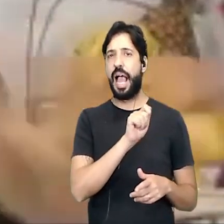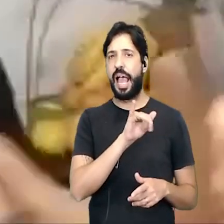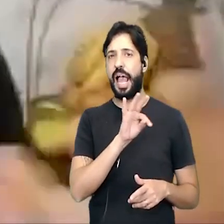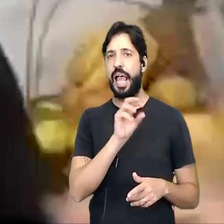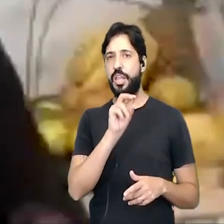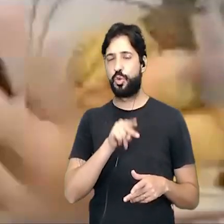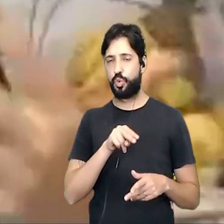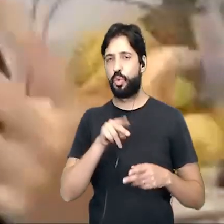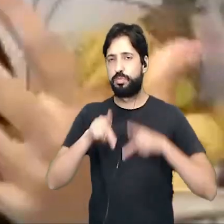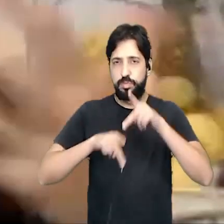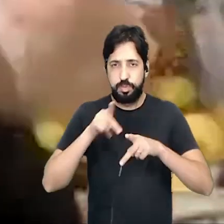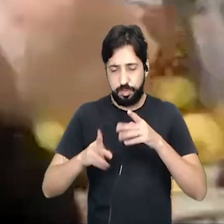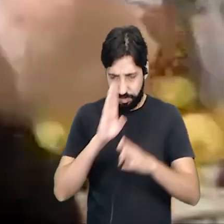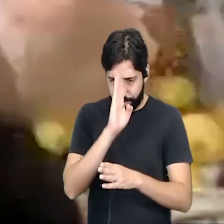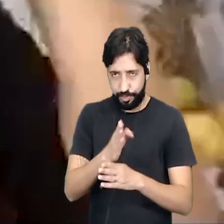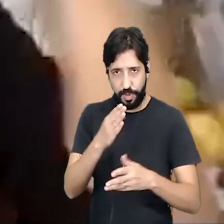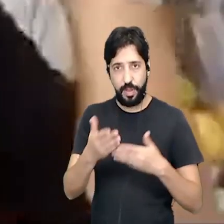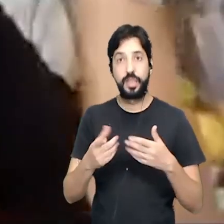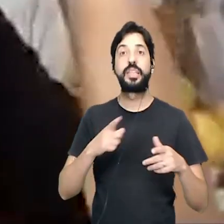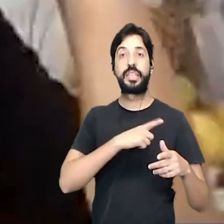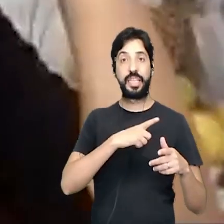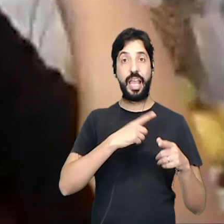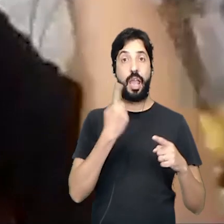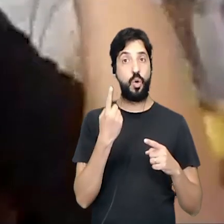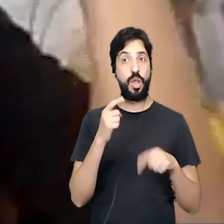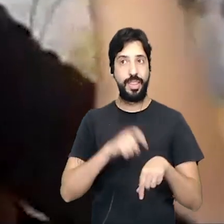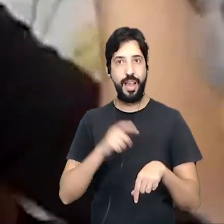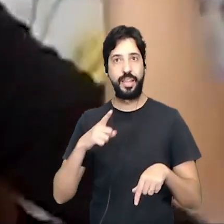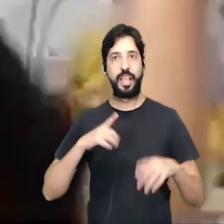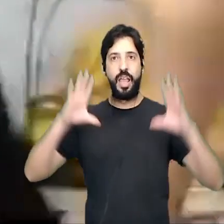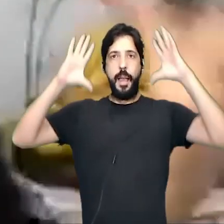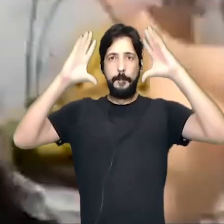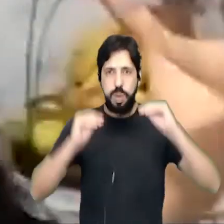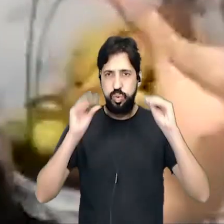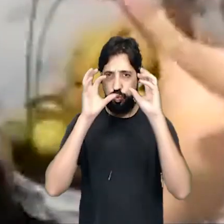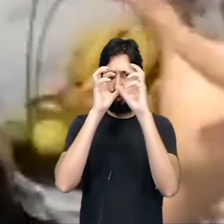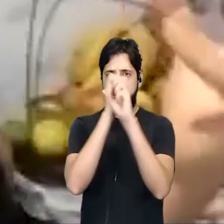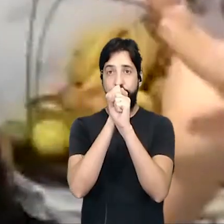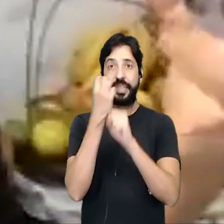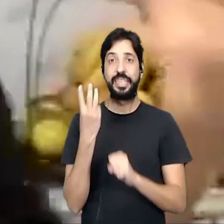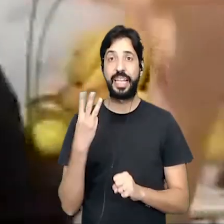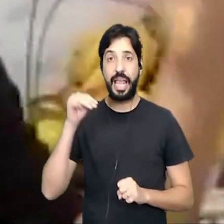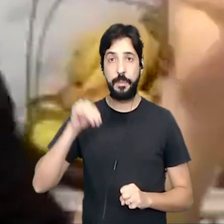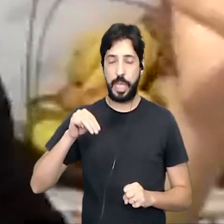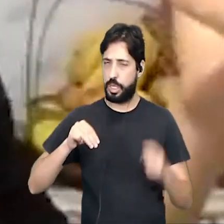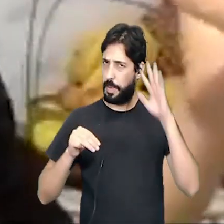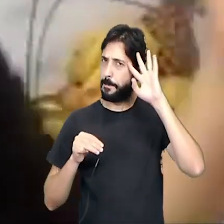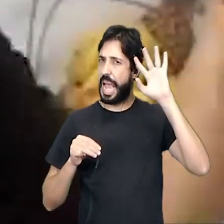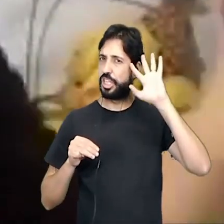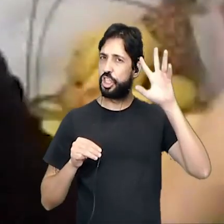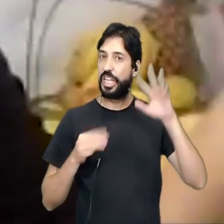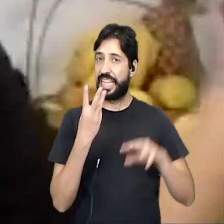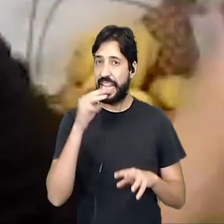fala direta do Ailton com o público, uma sonoridade onde o público, a gente fez um blackout de 3 minutos. Poxa, 3